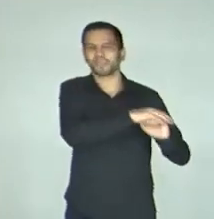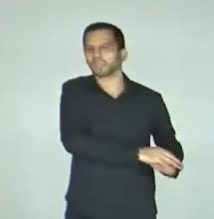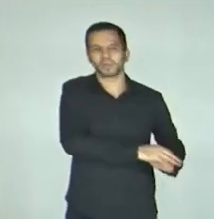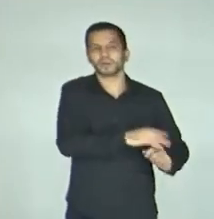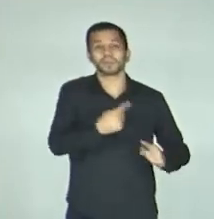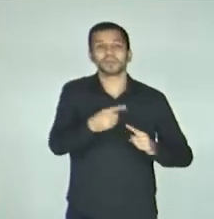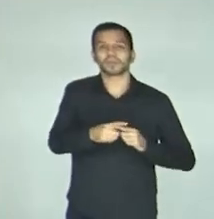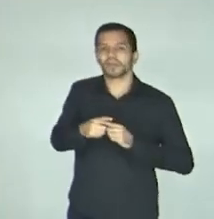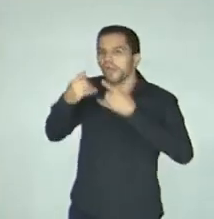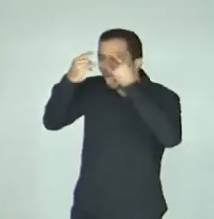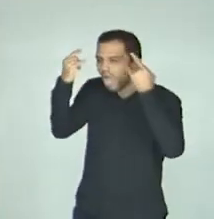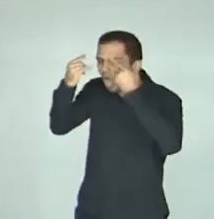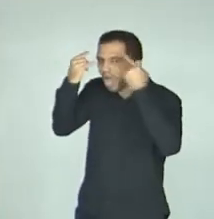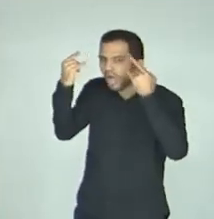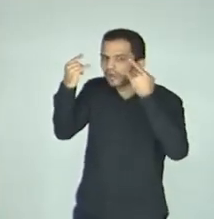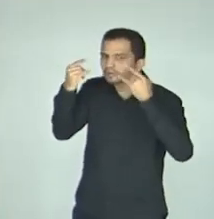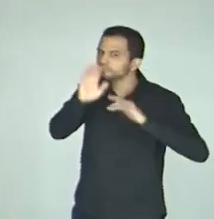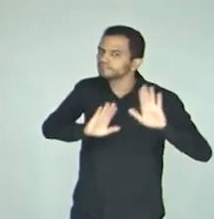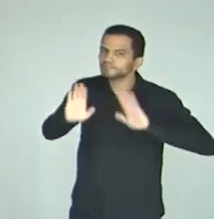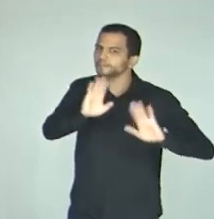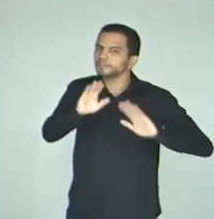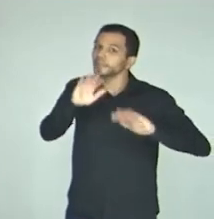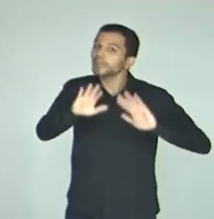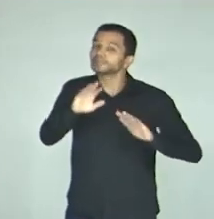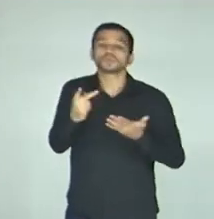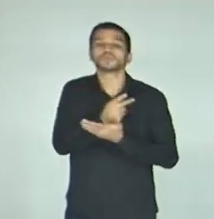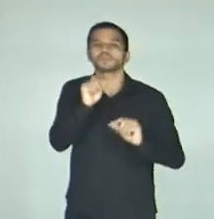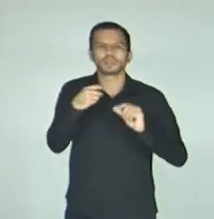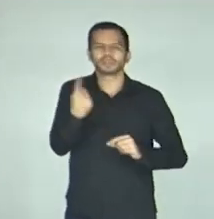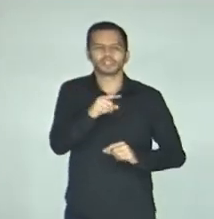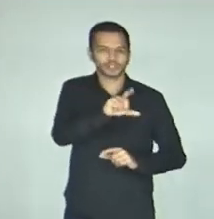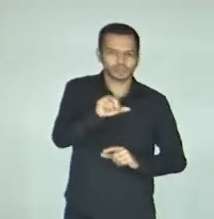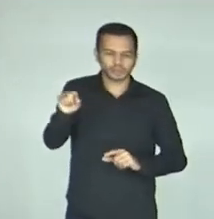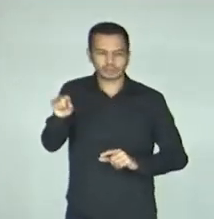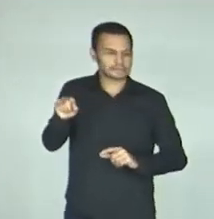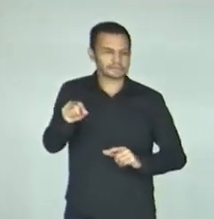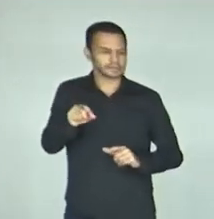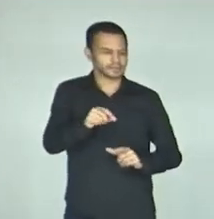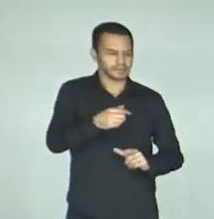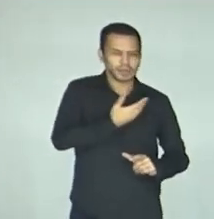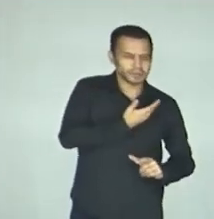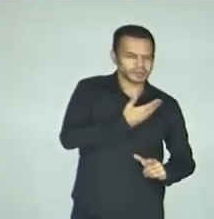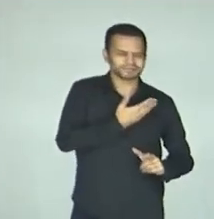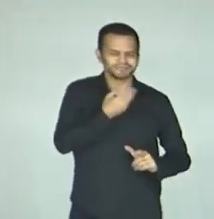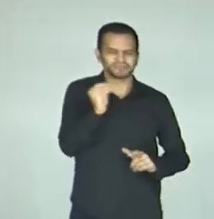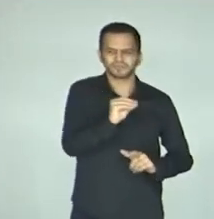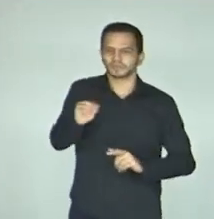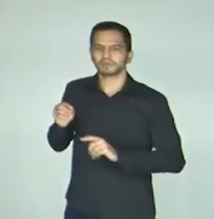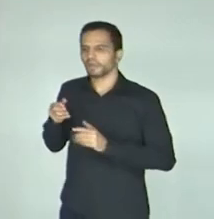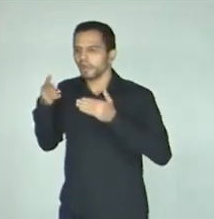Olá queridos tem horas que as decisões por coisas podem roubar as pessoas que nos fariam